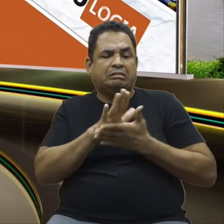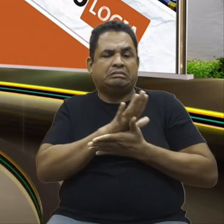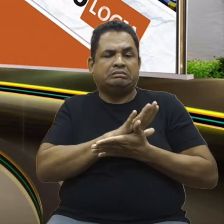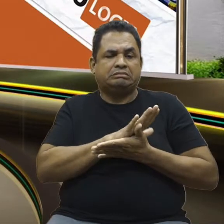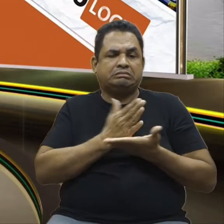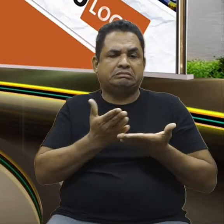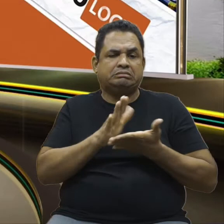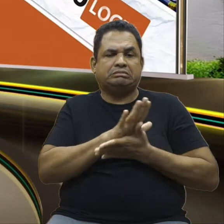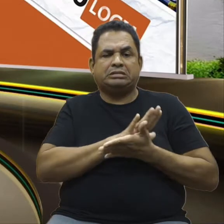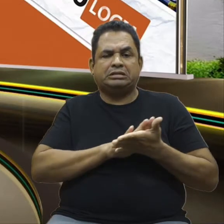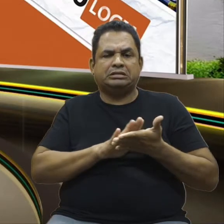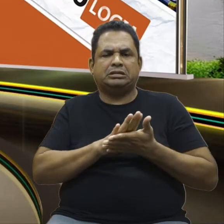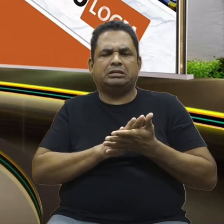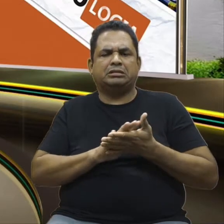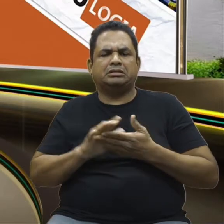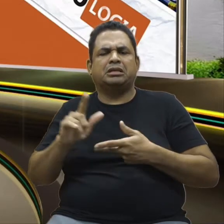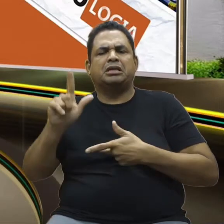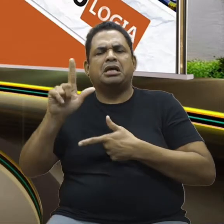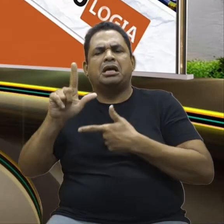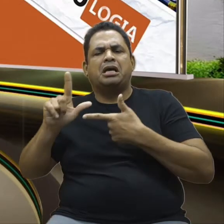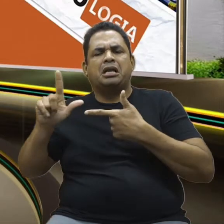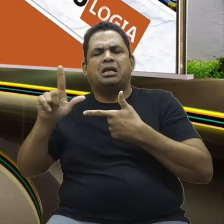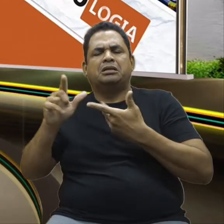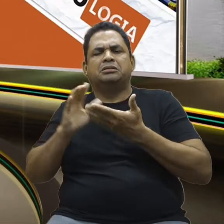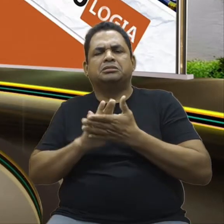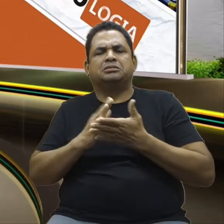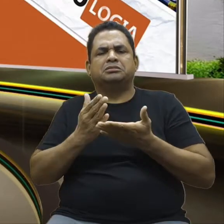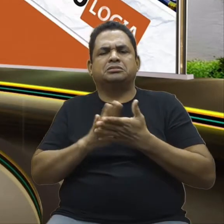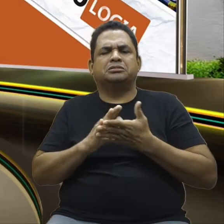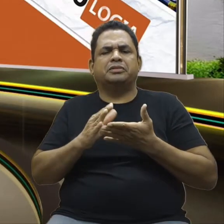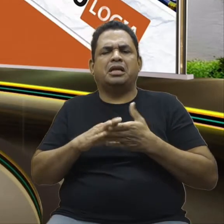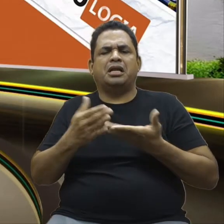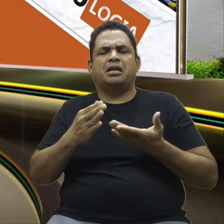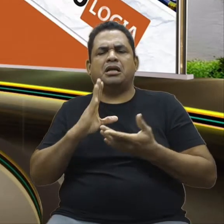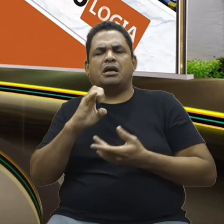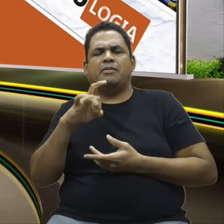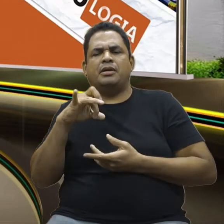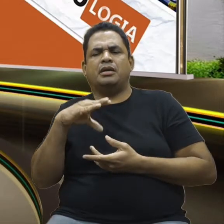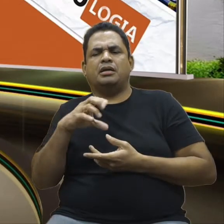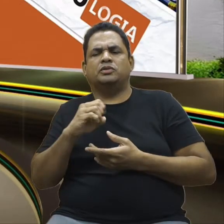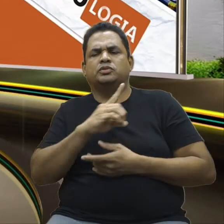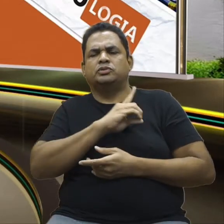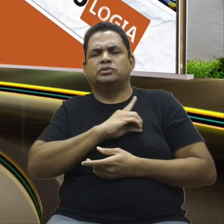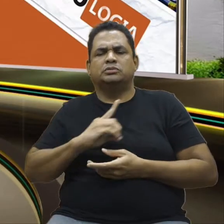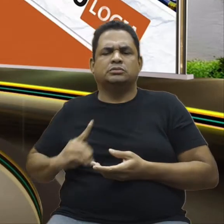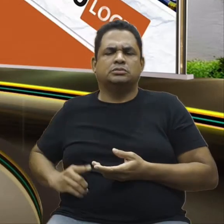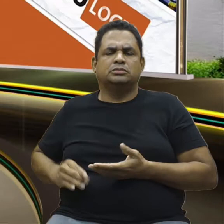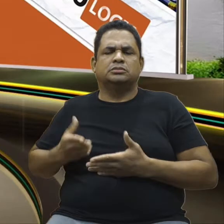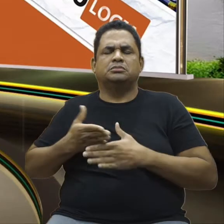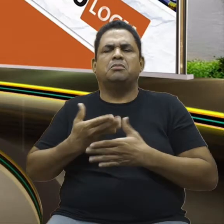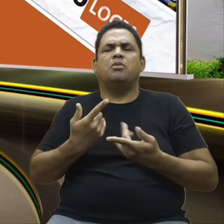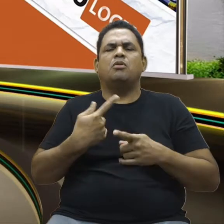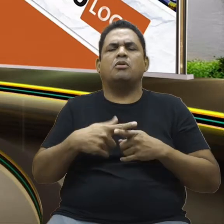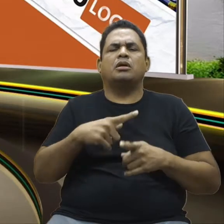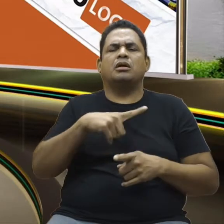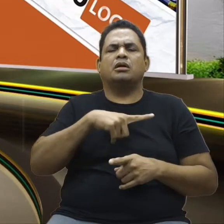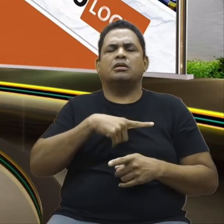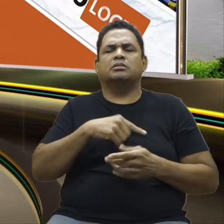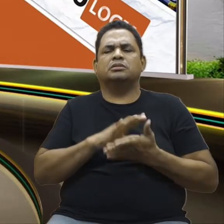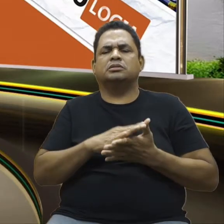que é isso? Por que eles ficam falando de Câmara dos Deputados? Por que tem que ter aquele monte de gente, 540 e lá vai cacetada,